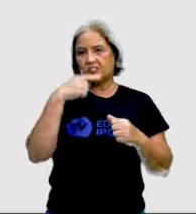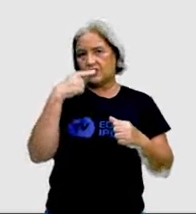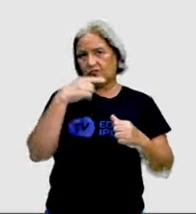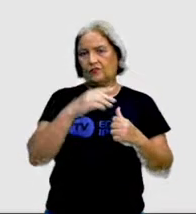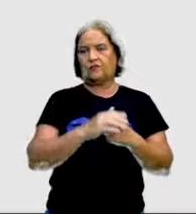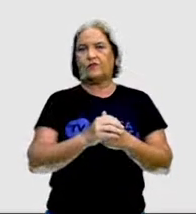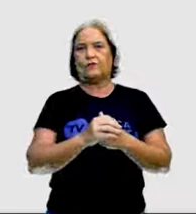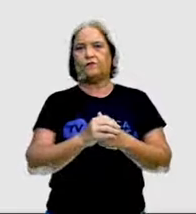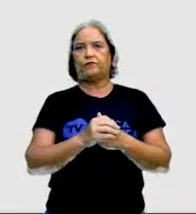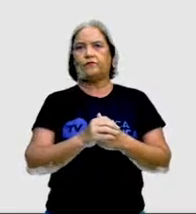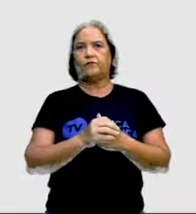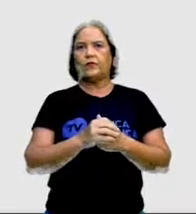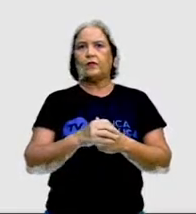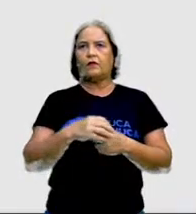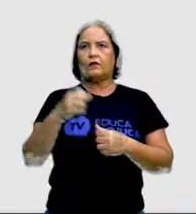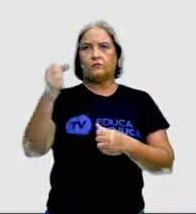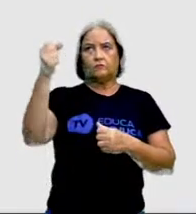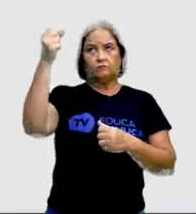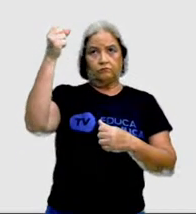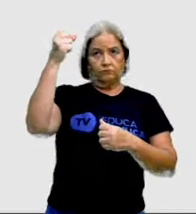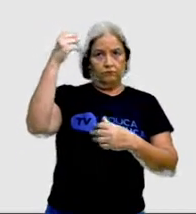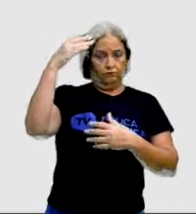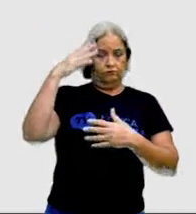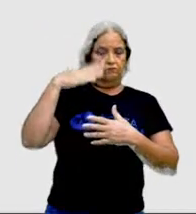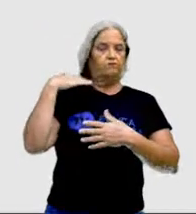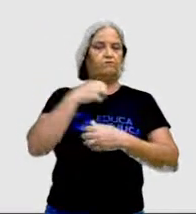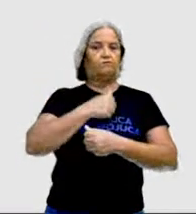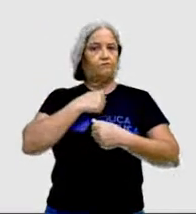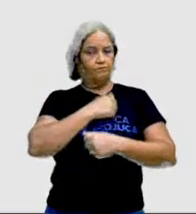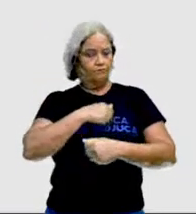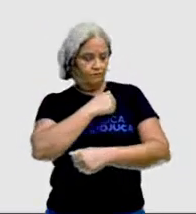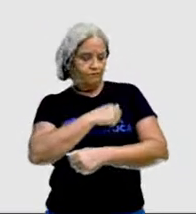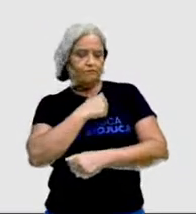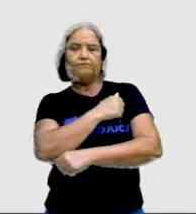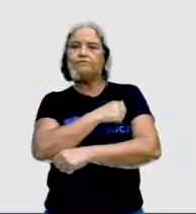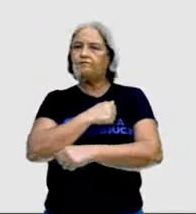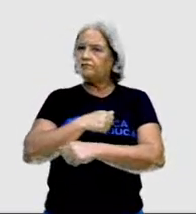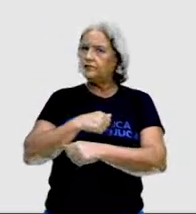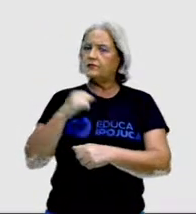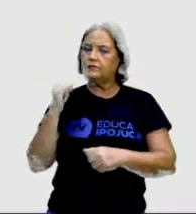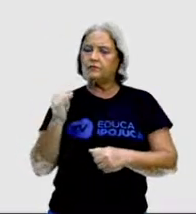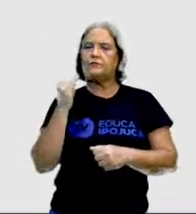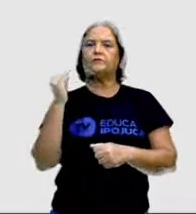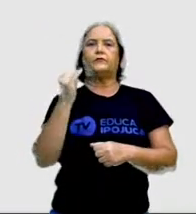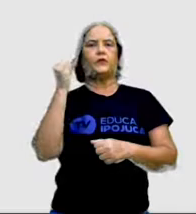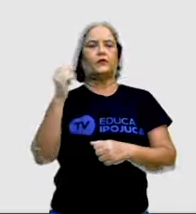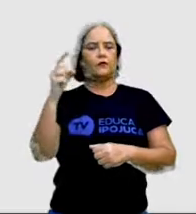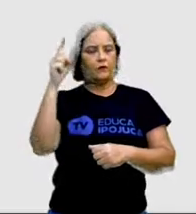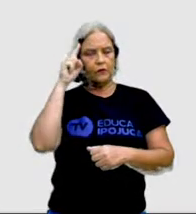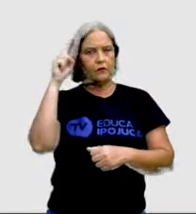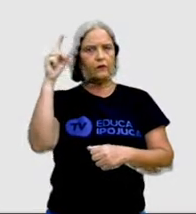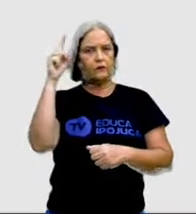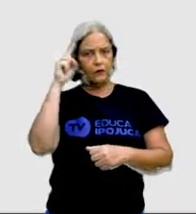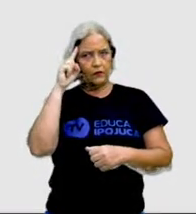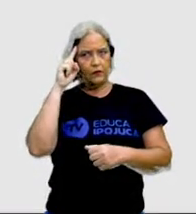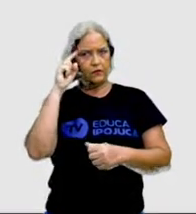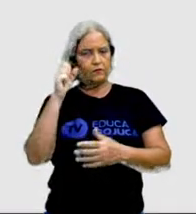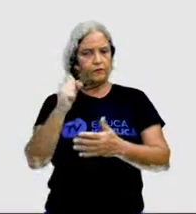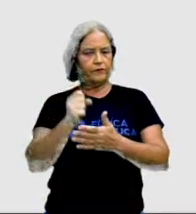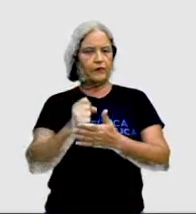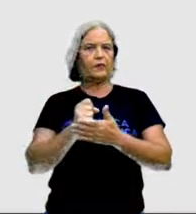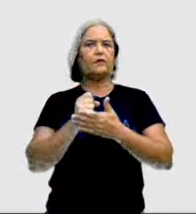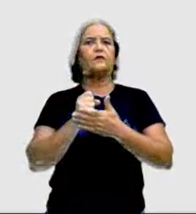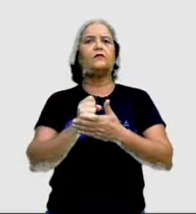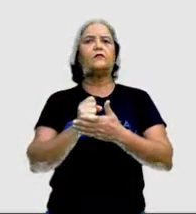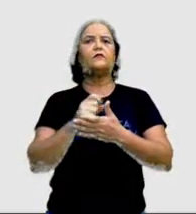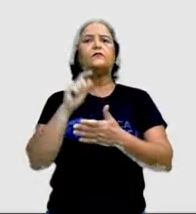Tomar banho, crianças, também é muito importante. Tomar banho todos os dias ajuda ao